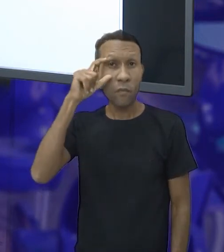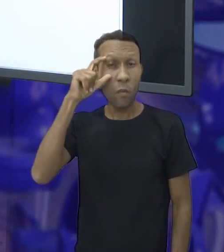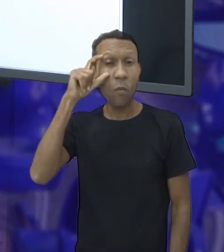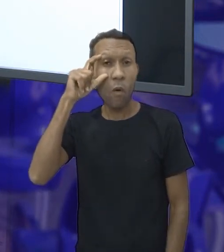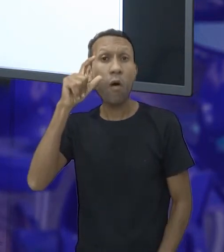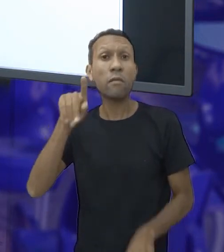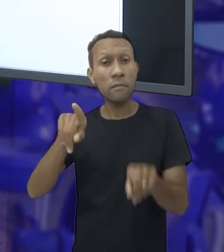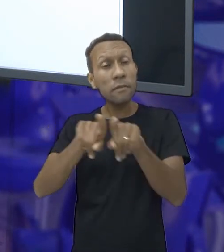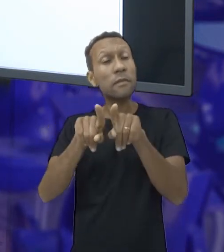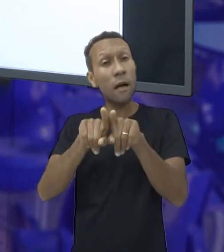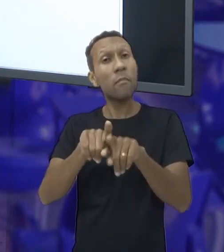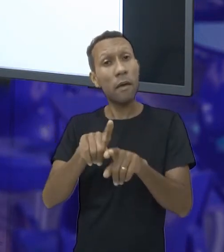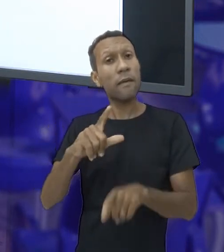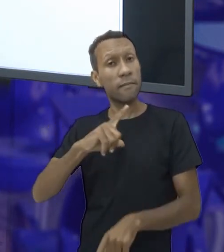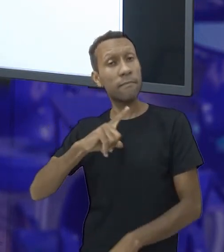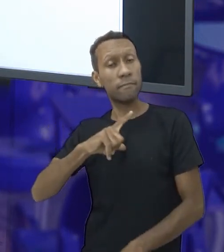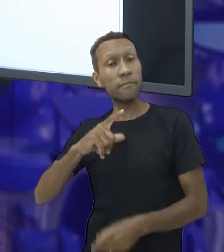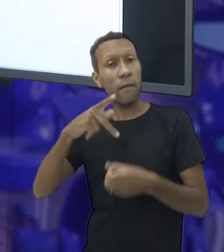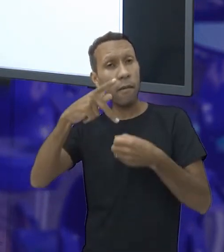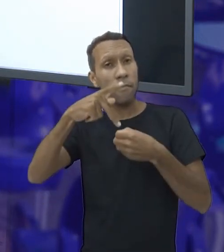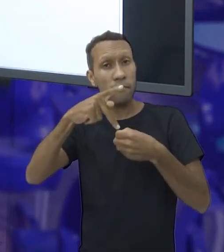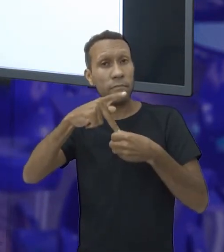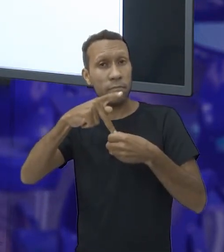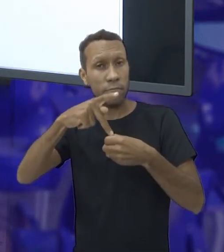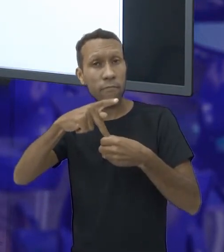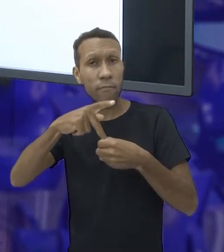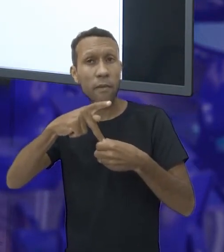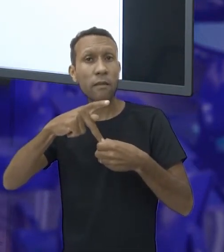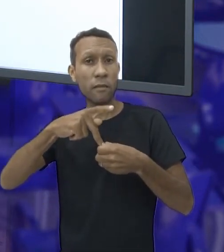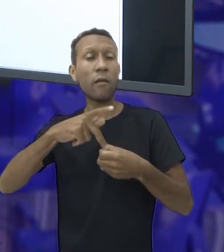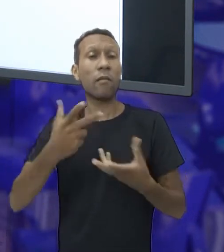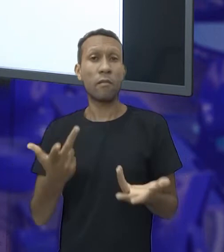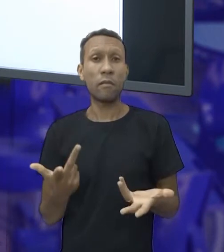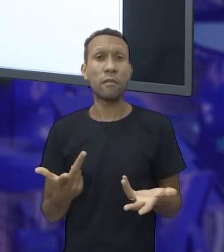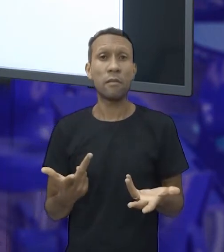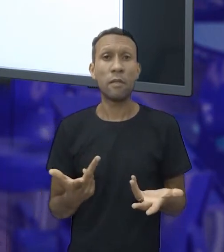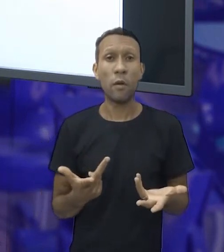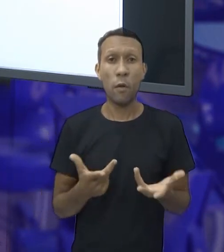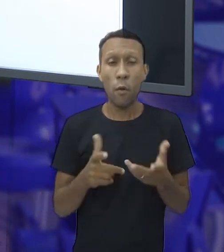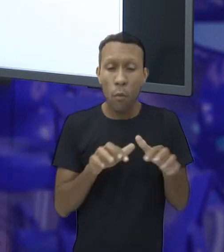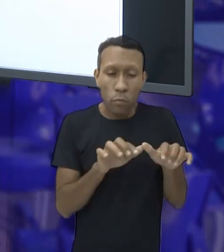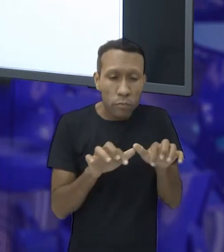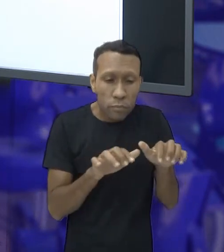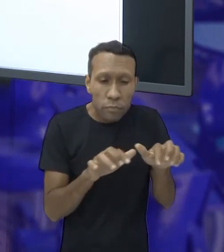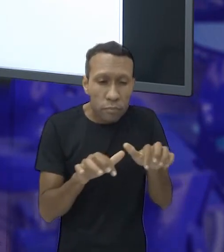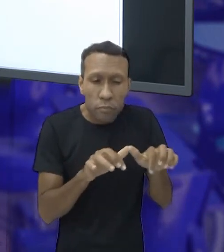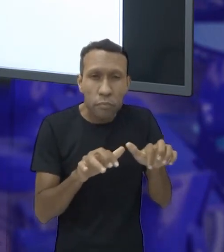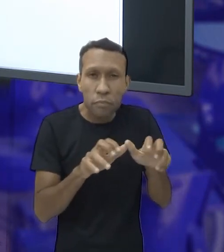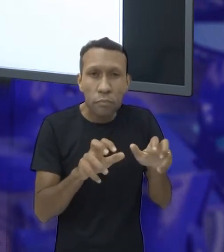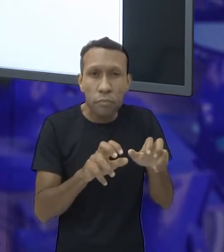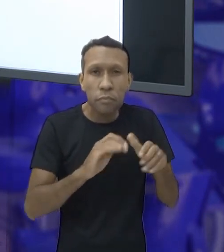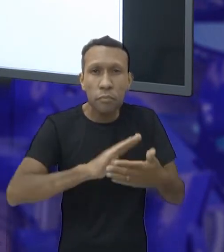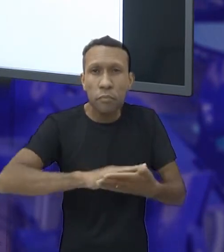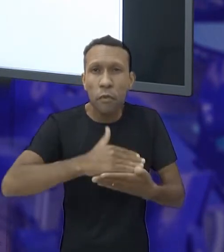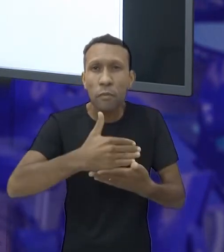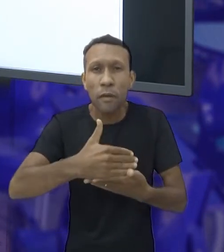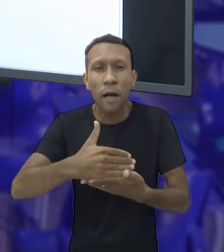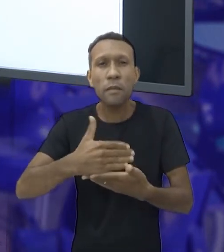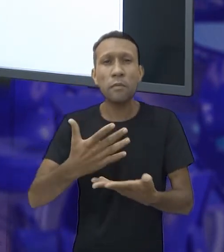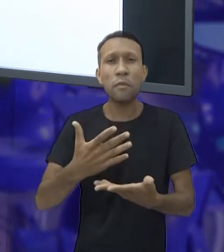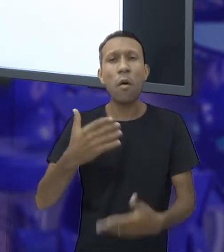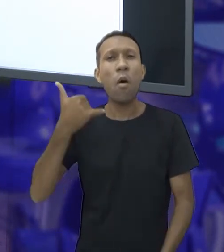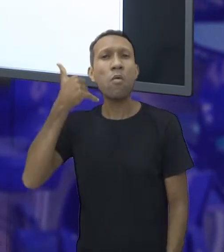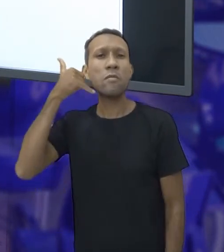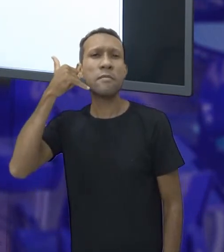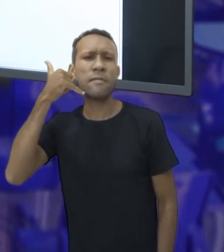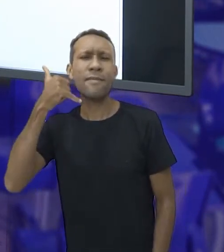de carbono, e aqui a armação em acetato, é petróleo. O computador é petróleo. Os nossos smartphones